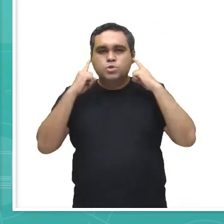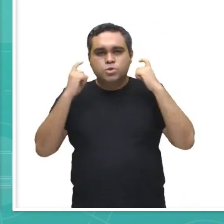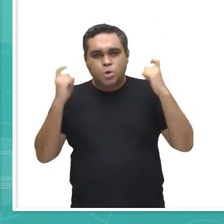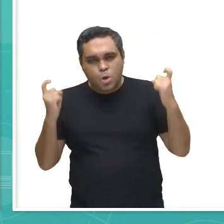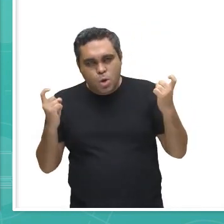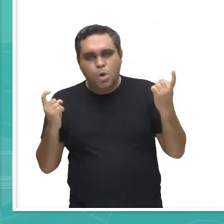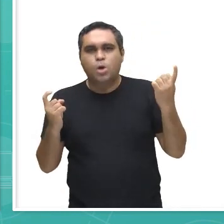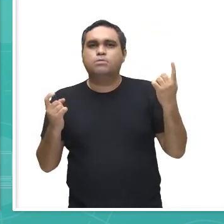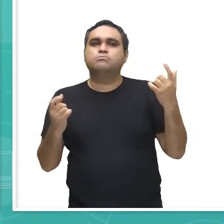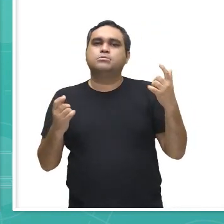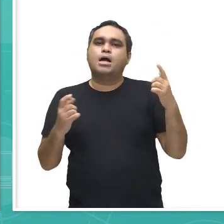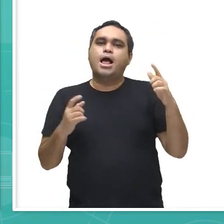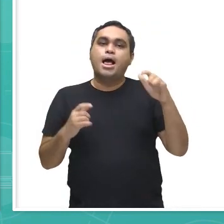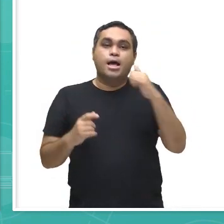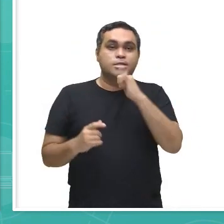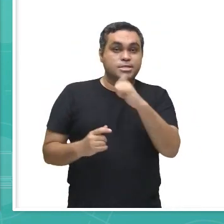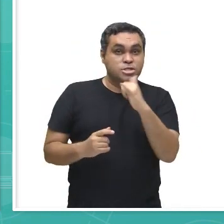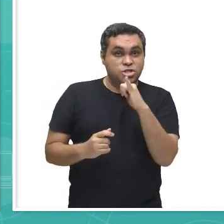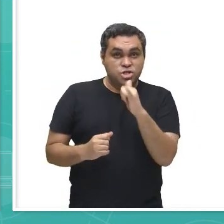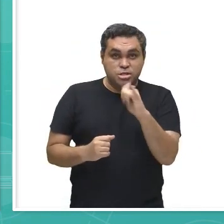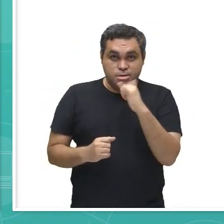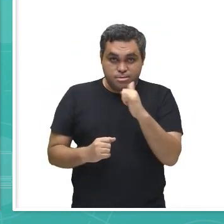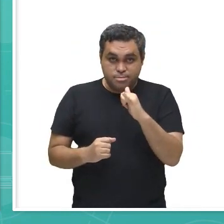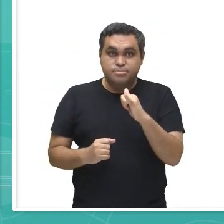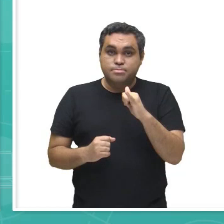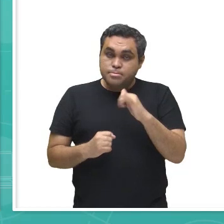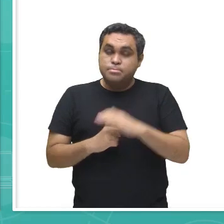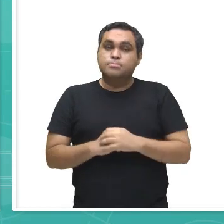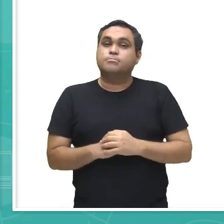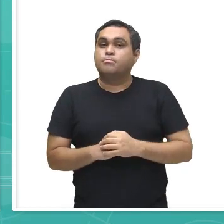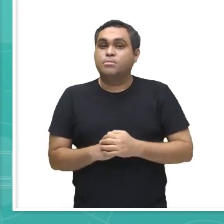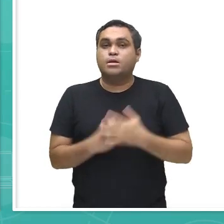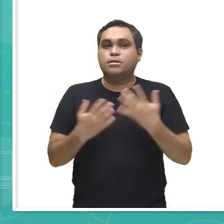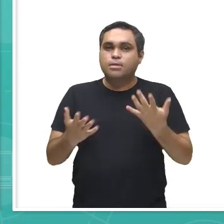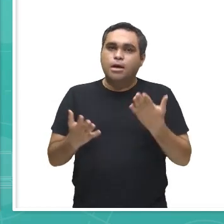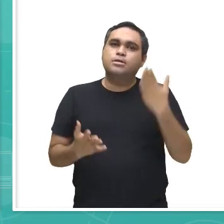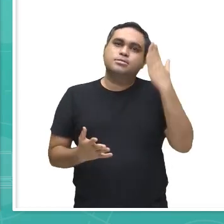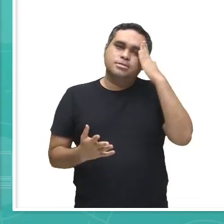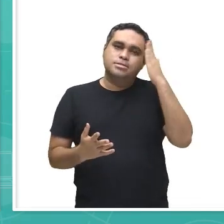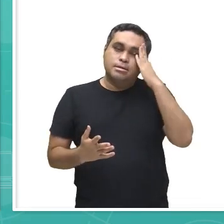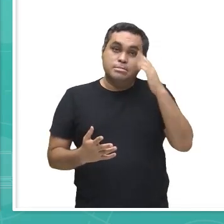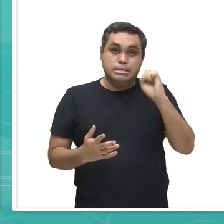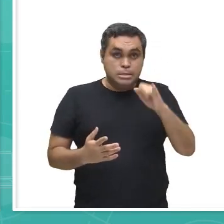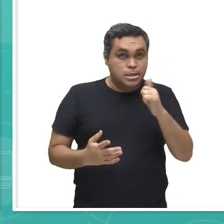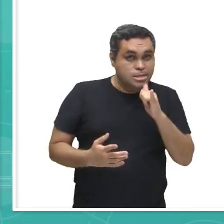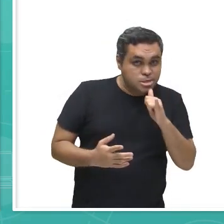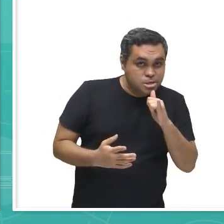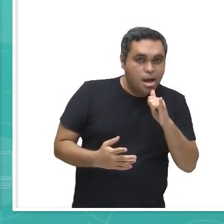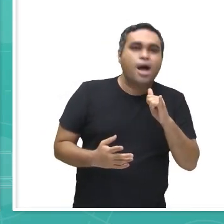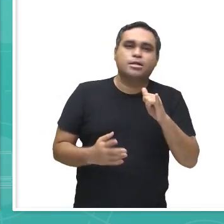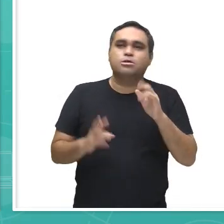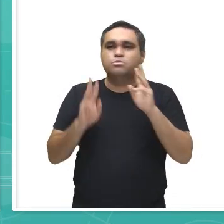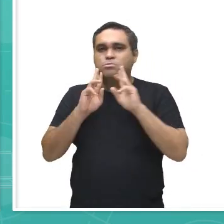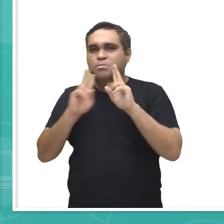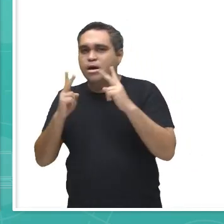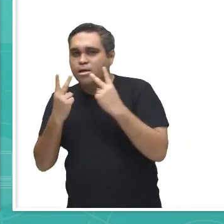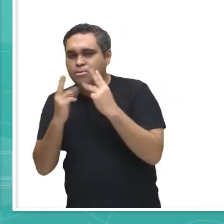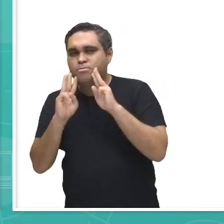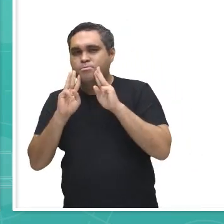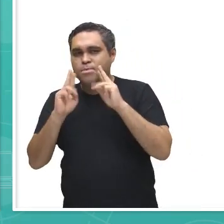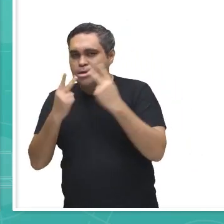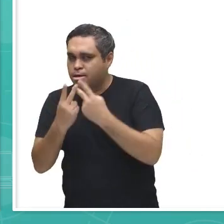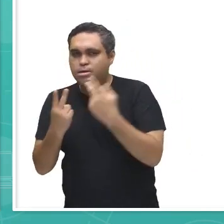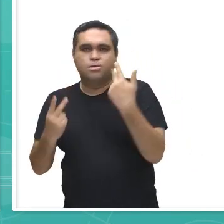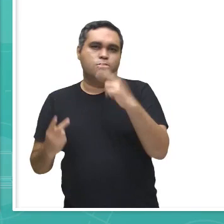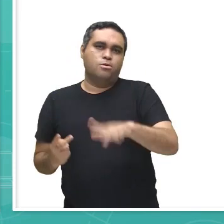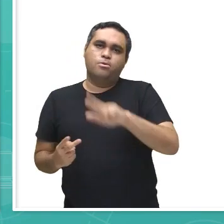esses tipos de energia, quando é energia, a gente já sabe que não é matéria, tá? Então, o fogo, o que ele é? Ele é matéria? Não,